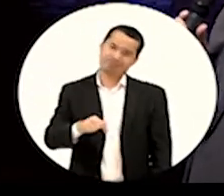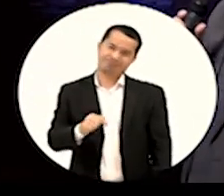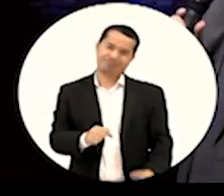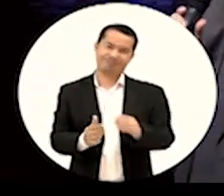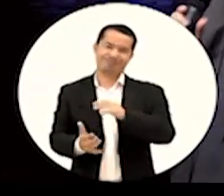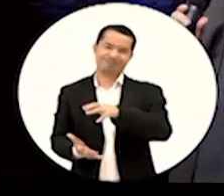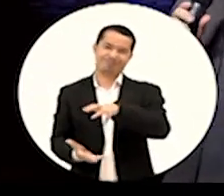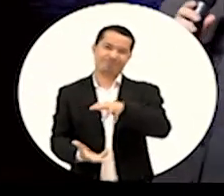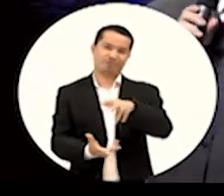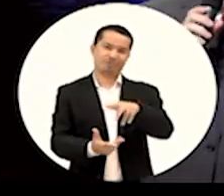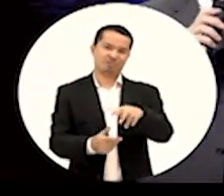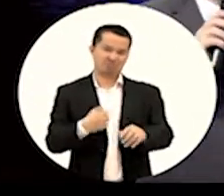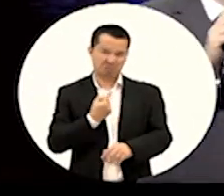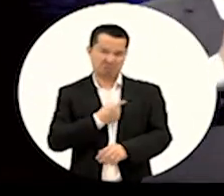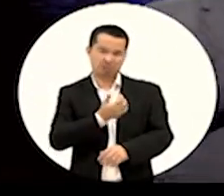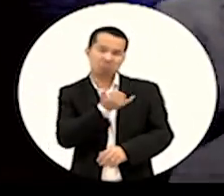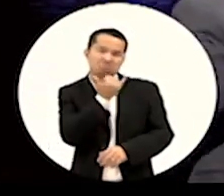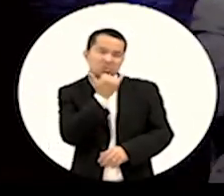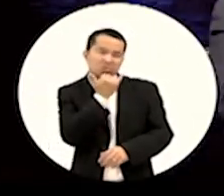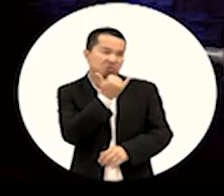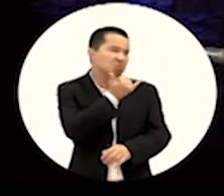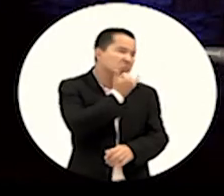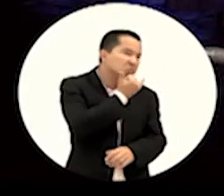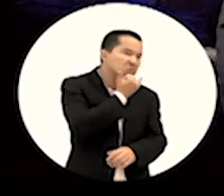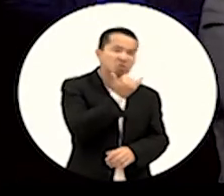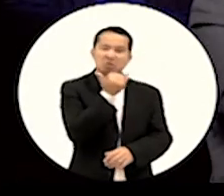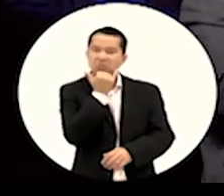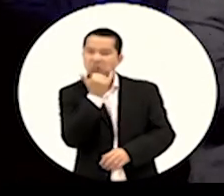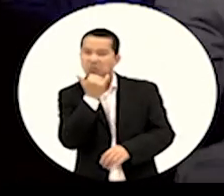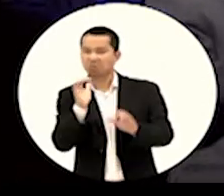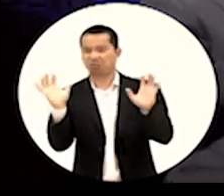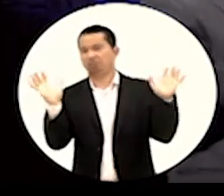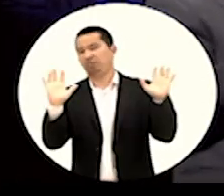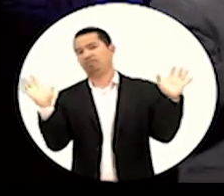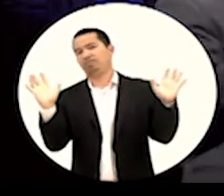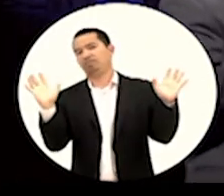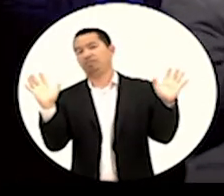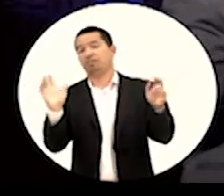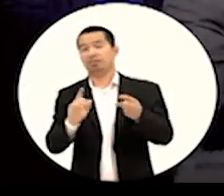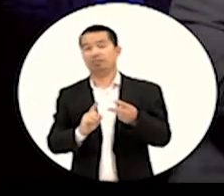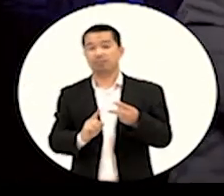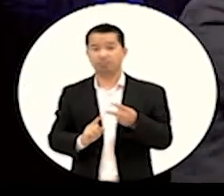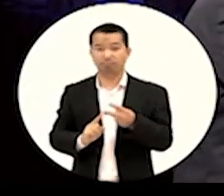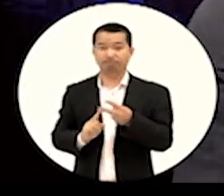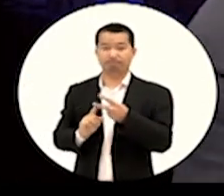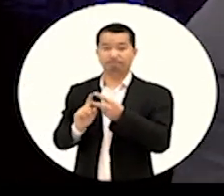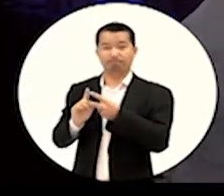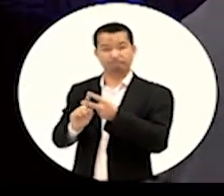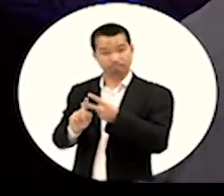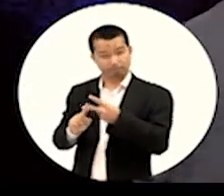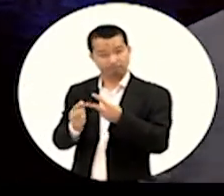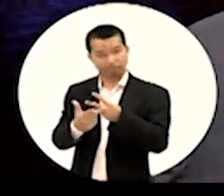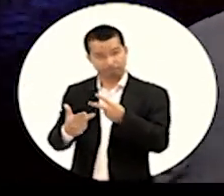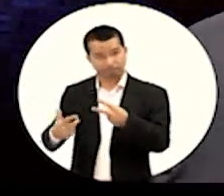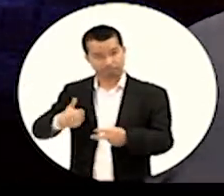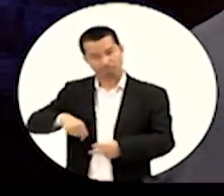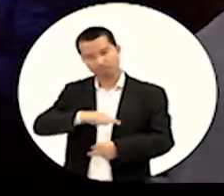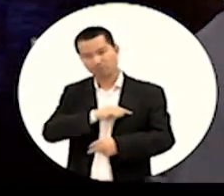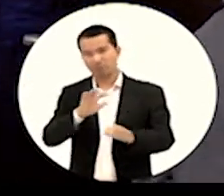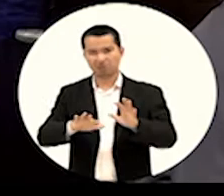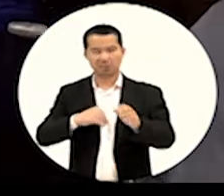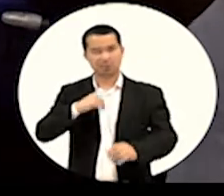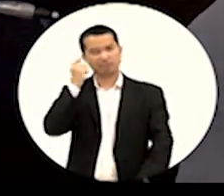terra. Então essa não é uma boa desculpa, não é verdade? A segunda razão,